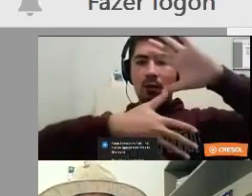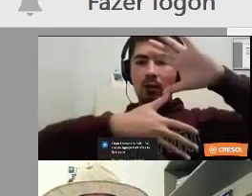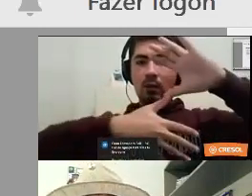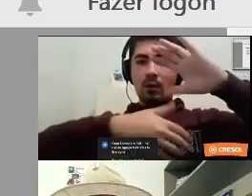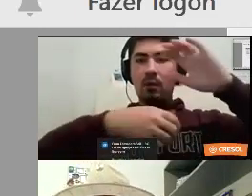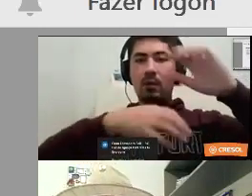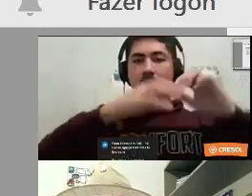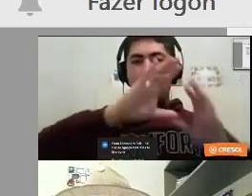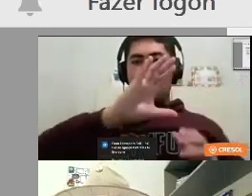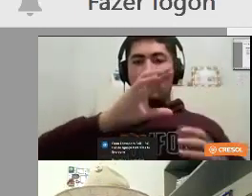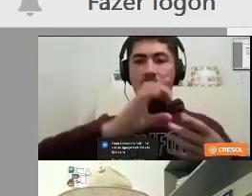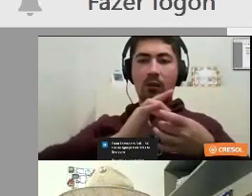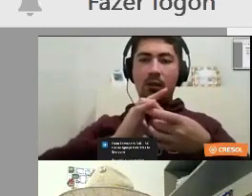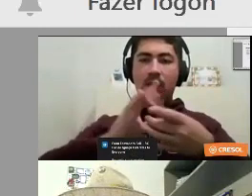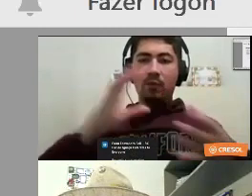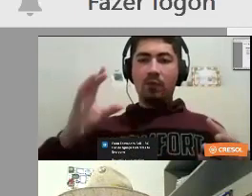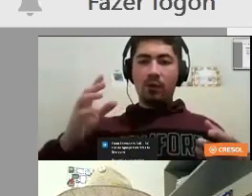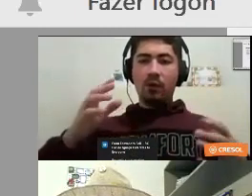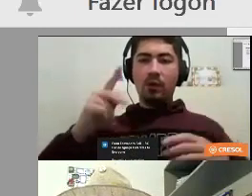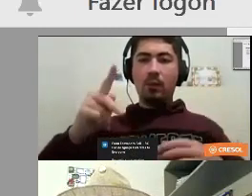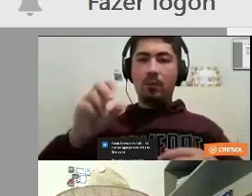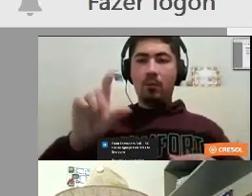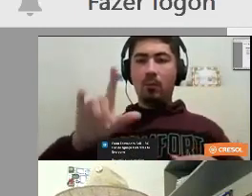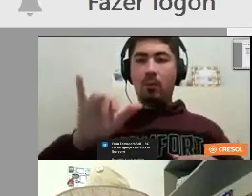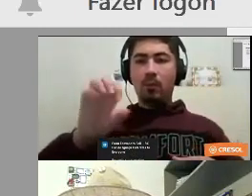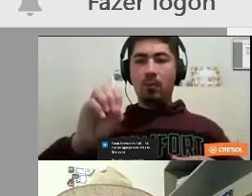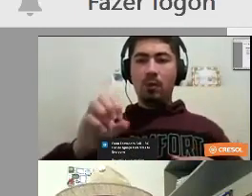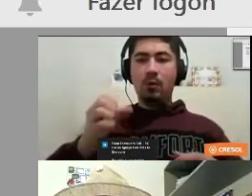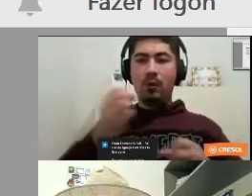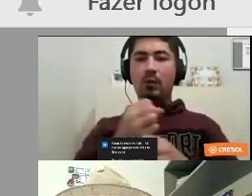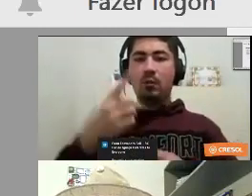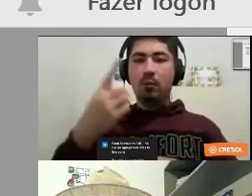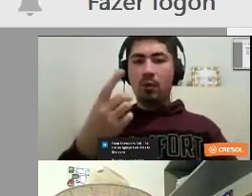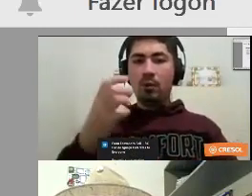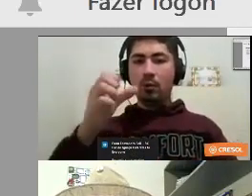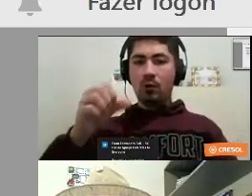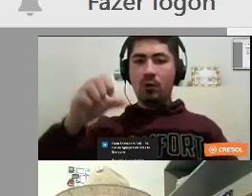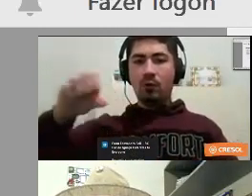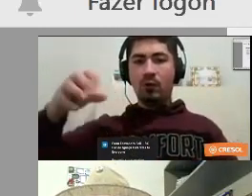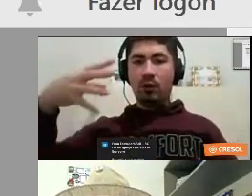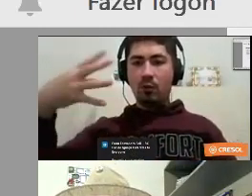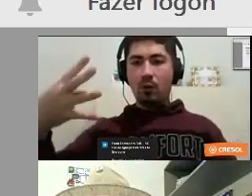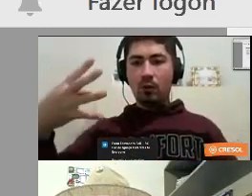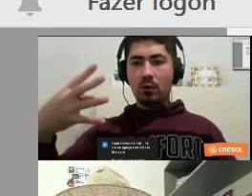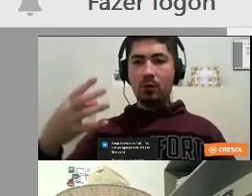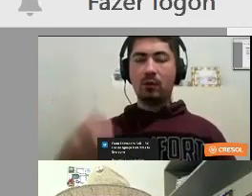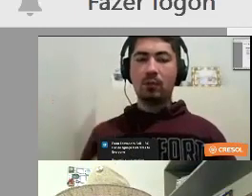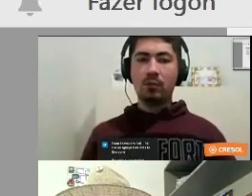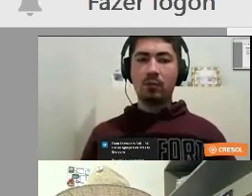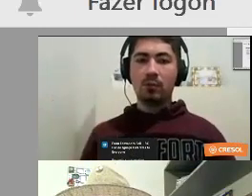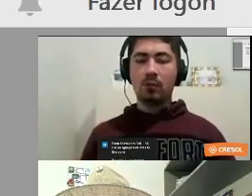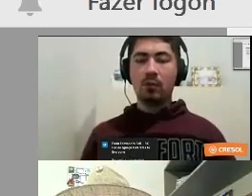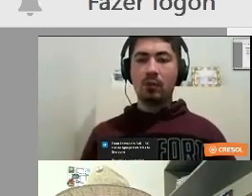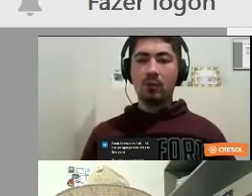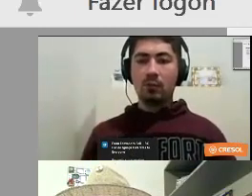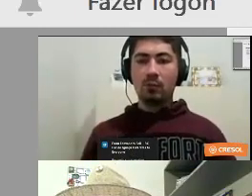Américas livres da polio em 1994. Quer dizer, no Brasil, em 1993, a Organização